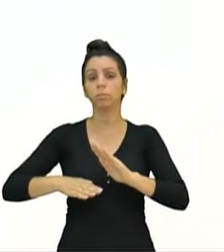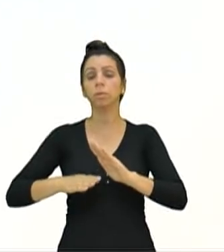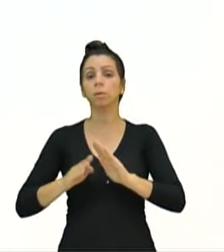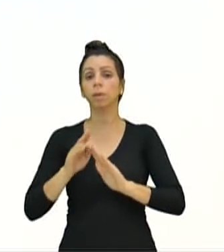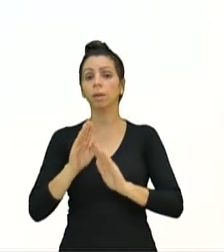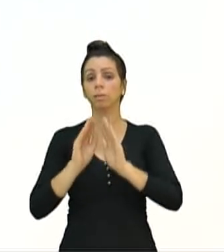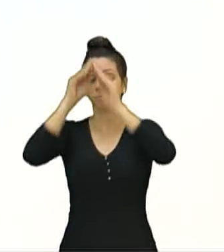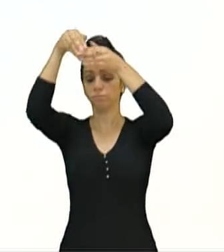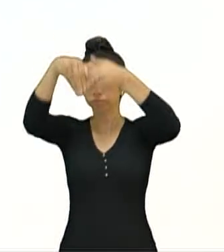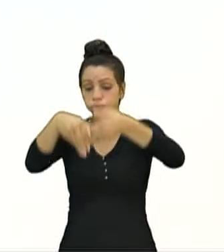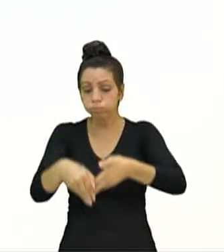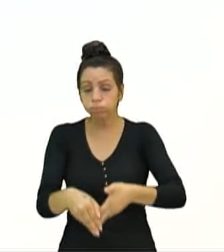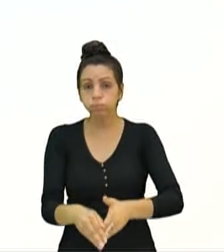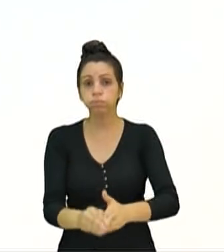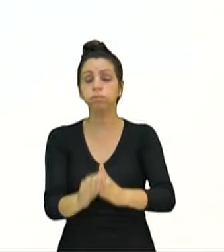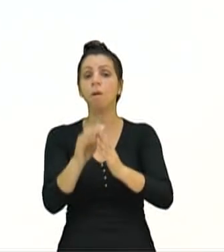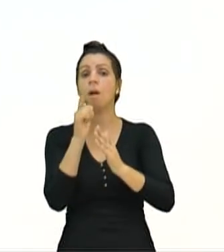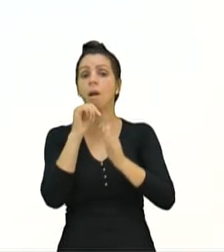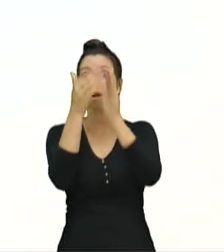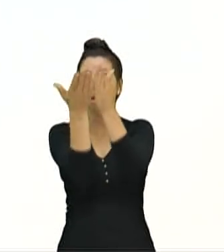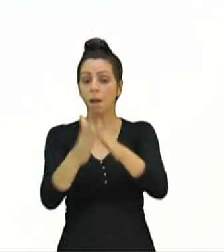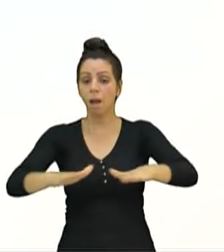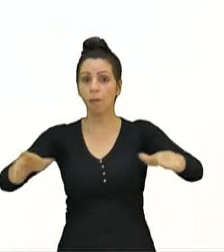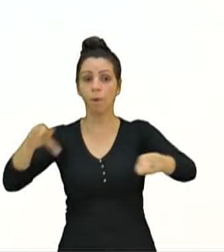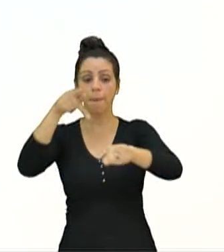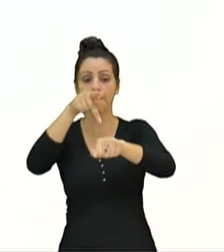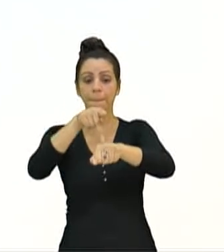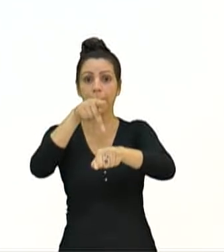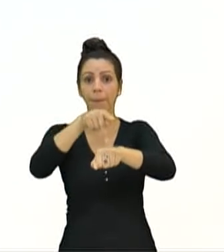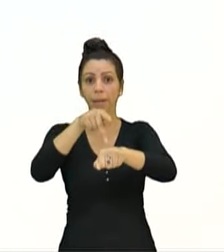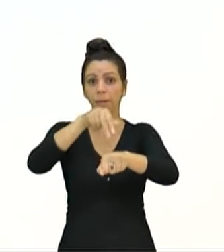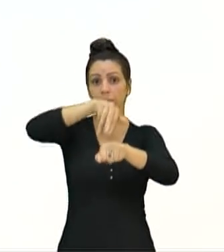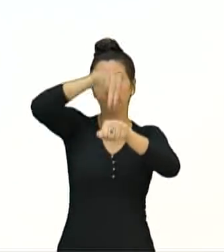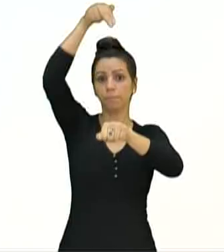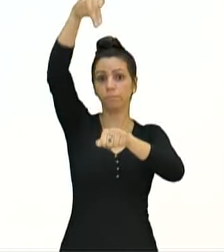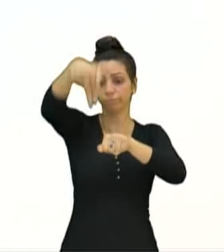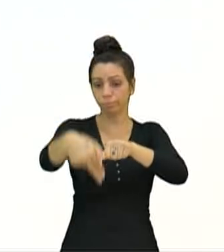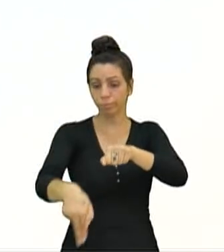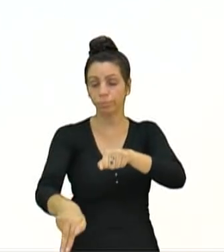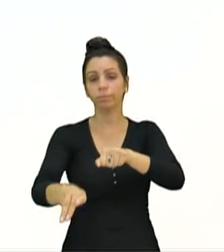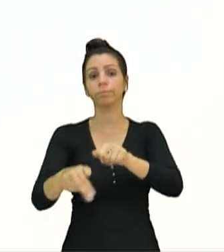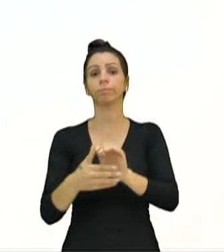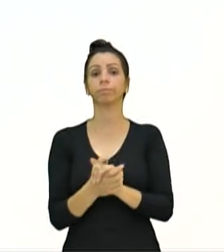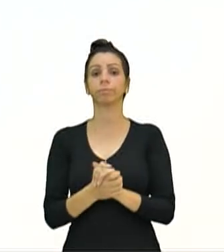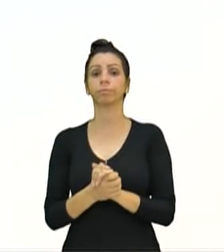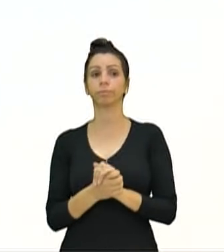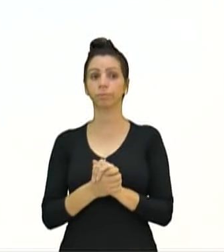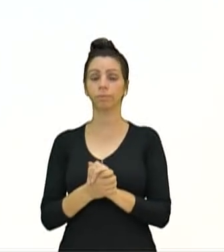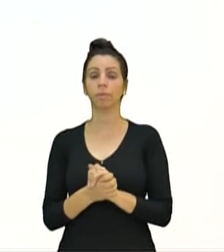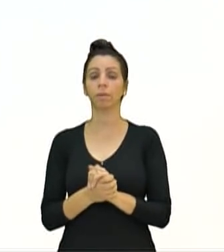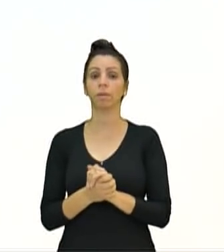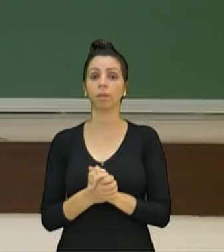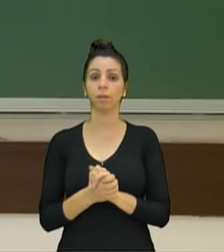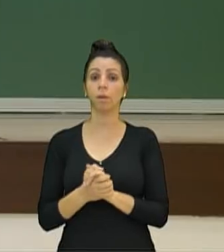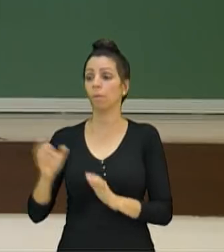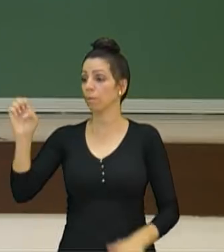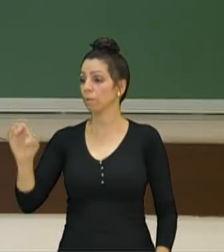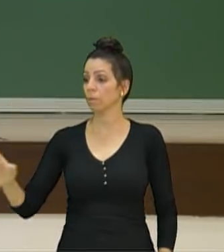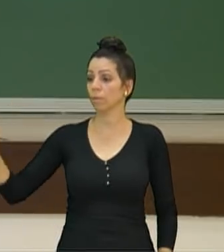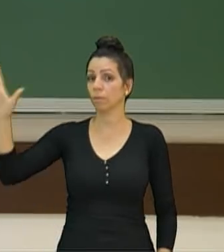rochedos para o fundo do mar. Os países com maior tradição no esporte pertencem ao norte da